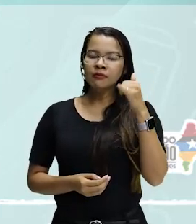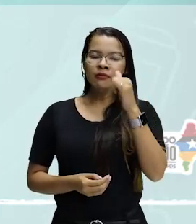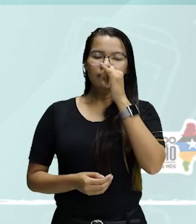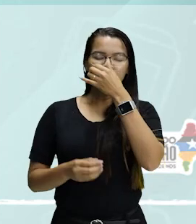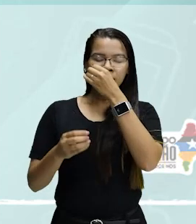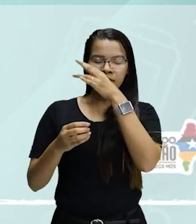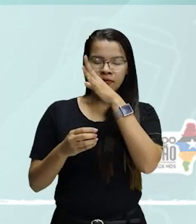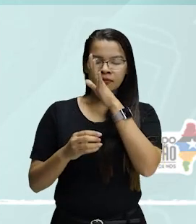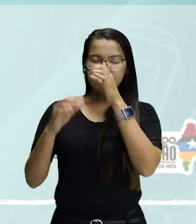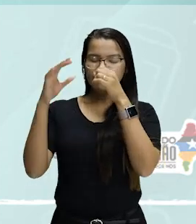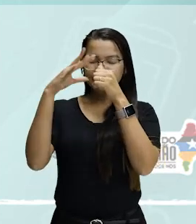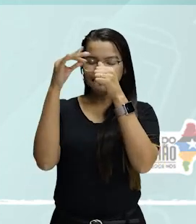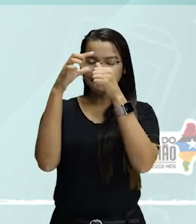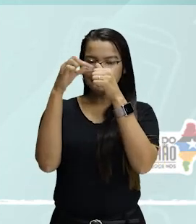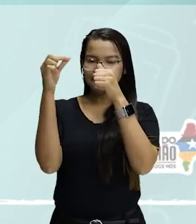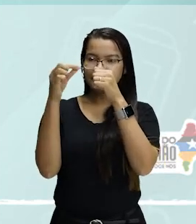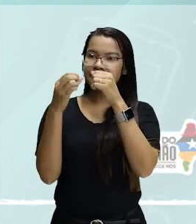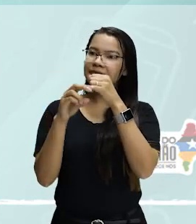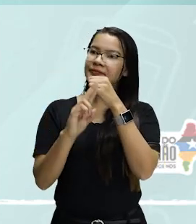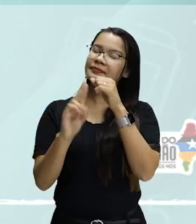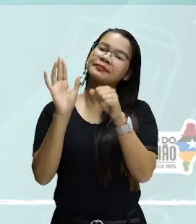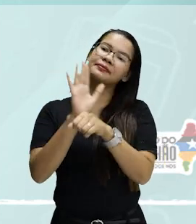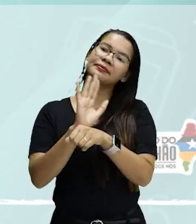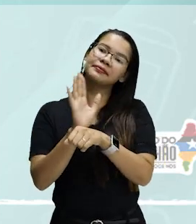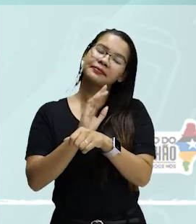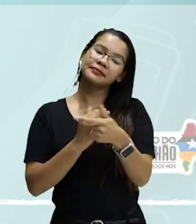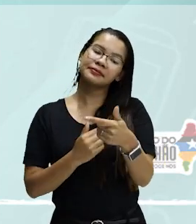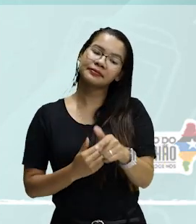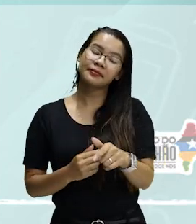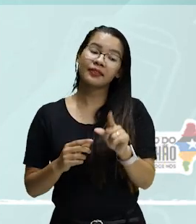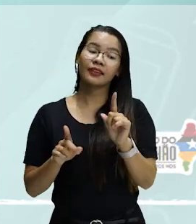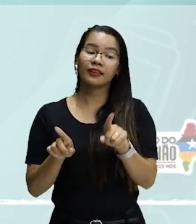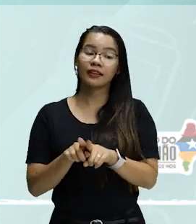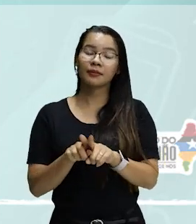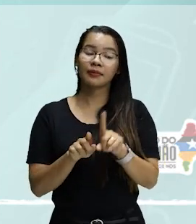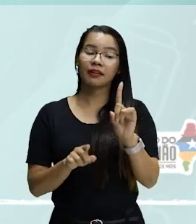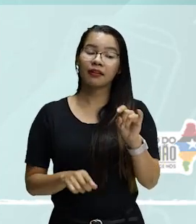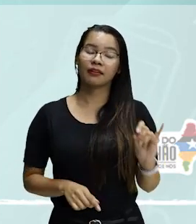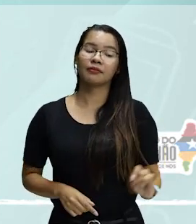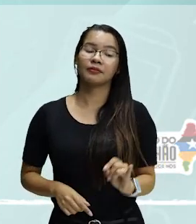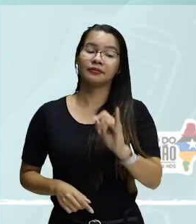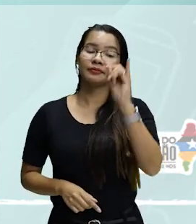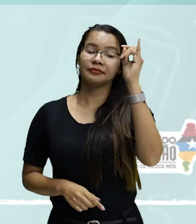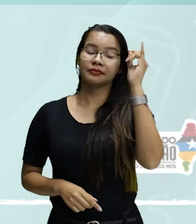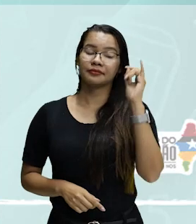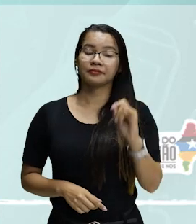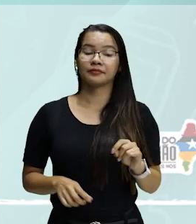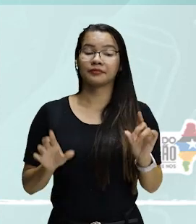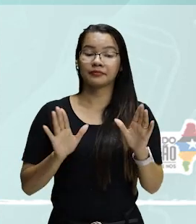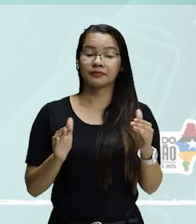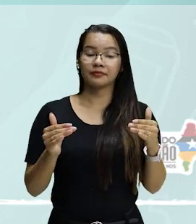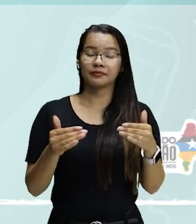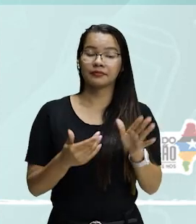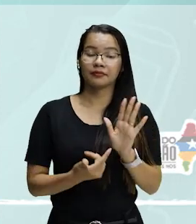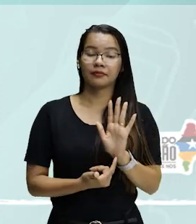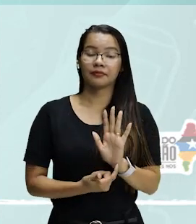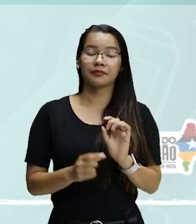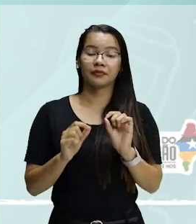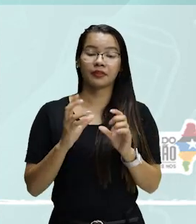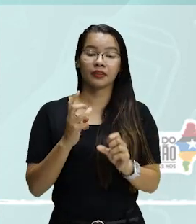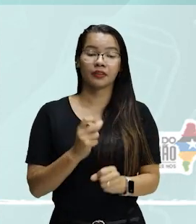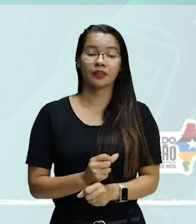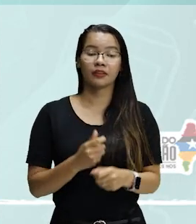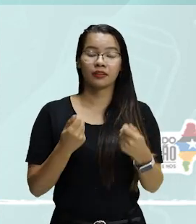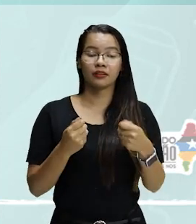filme, dentre outros. E é importante que alguns especialistas apontam que o resumo